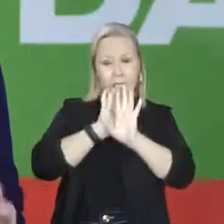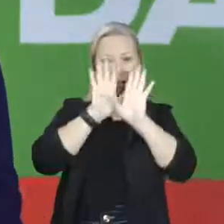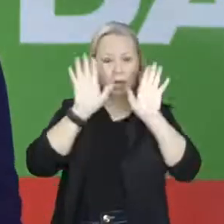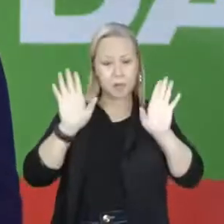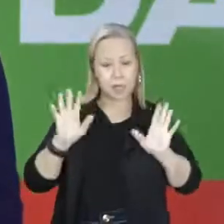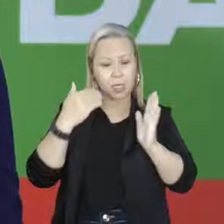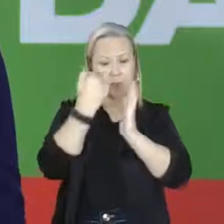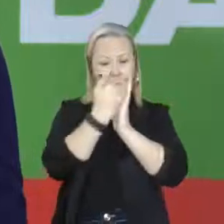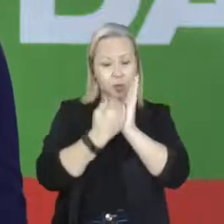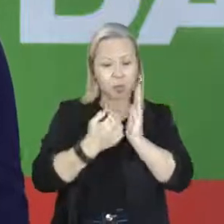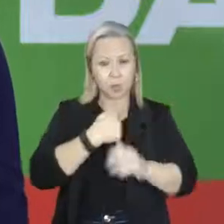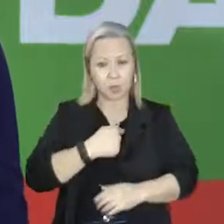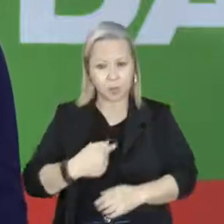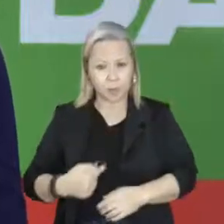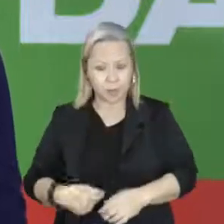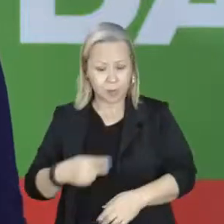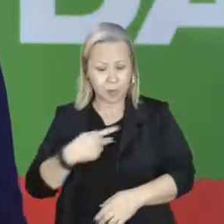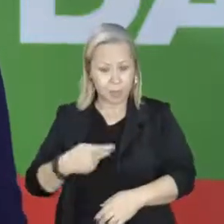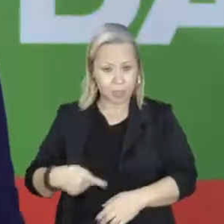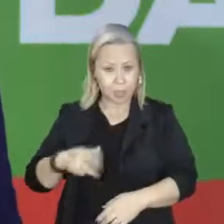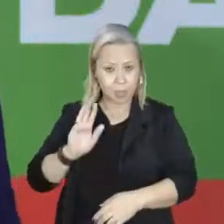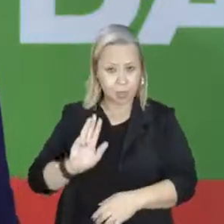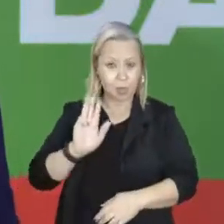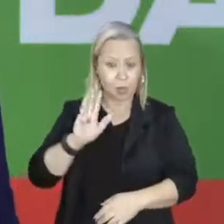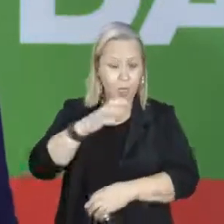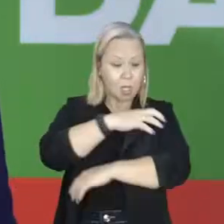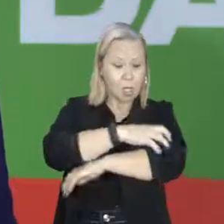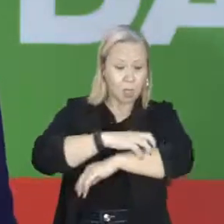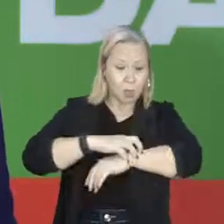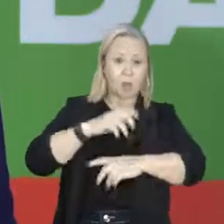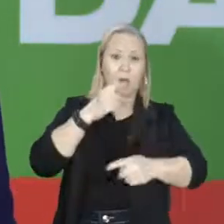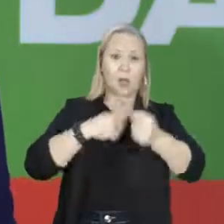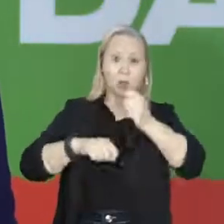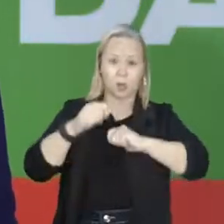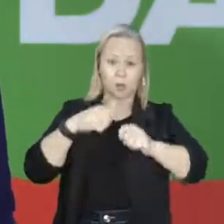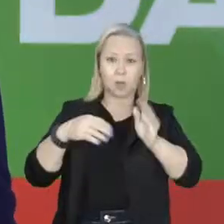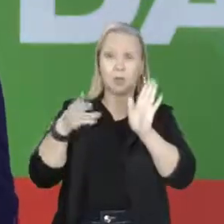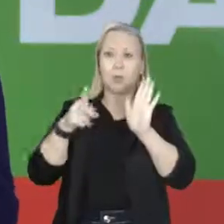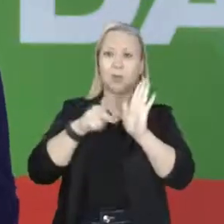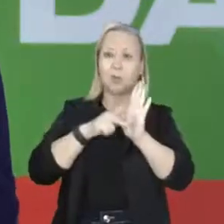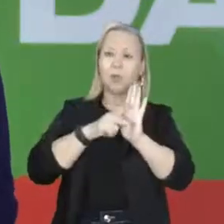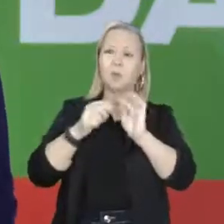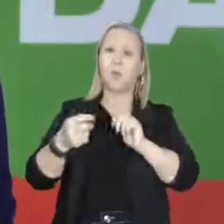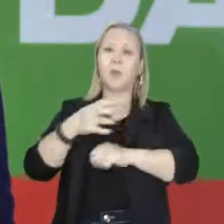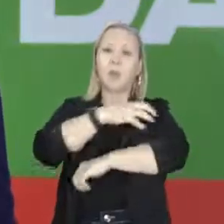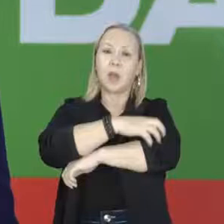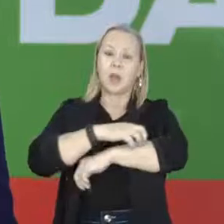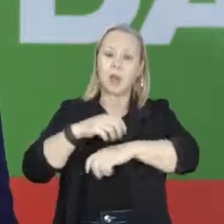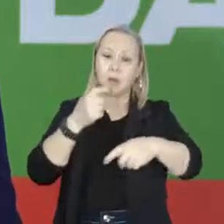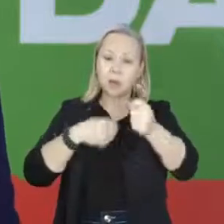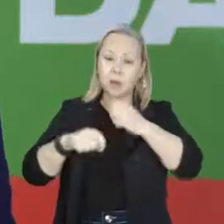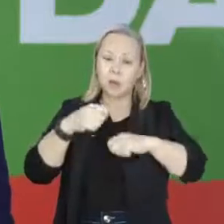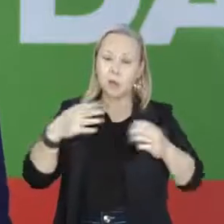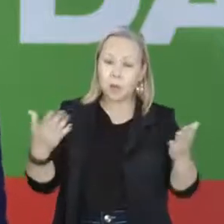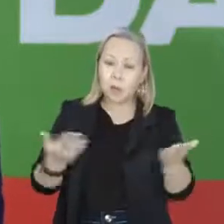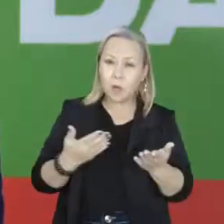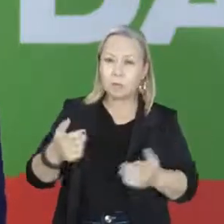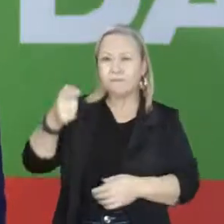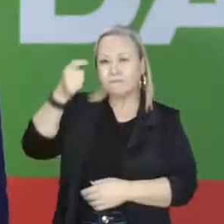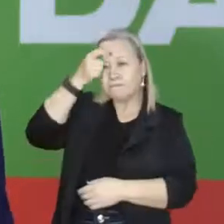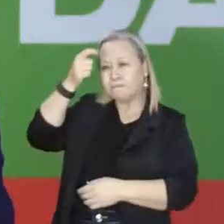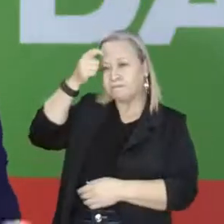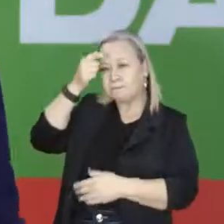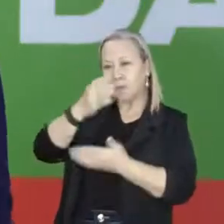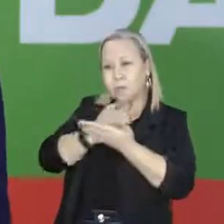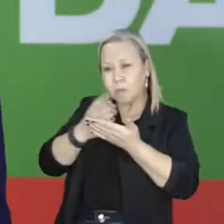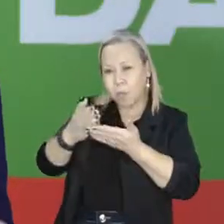do presidente Lula para o agronegócio. E o próprio agronegócio hoje começa a tomar consciência de que, se o